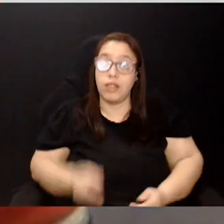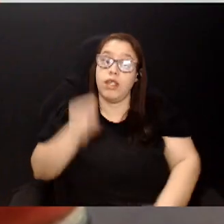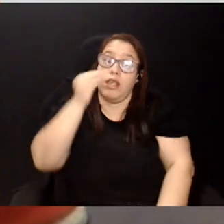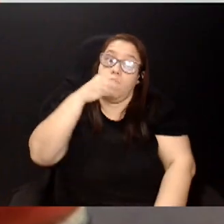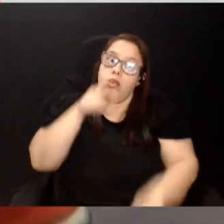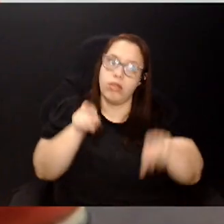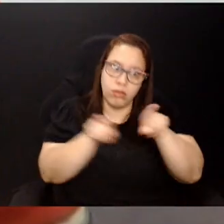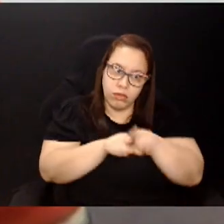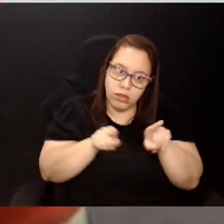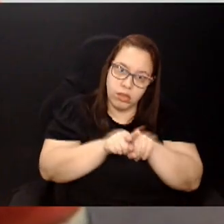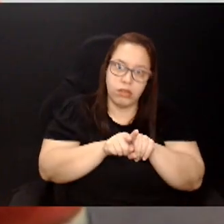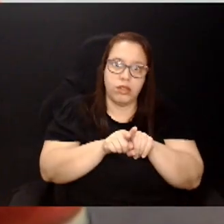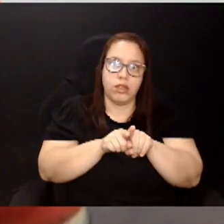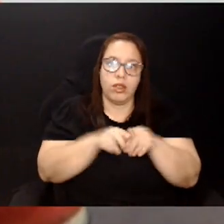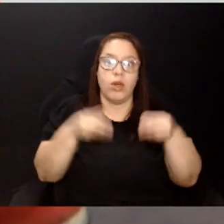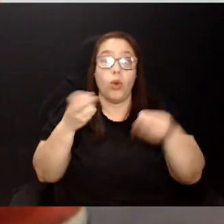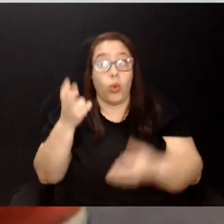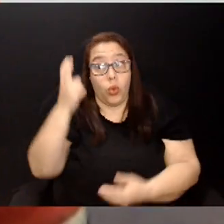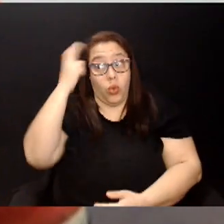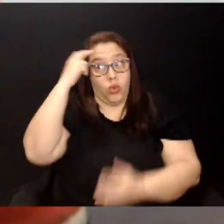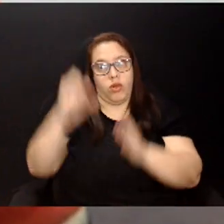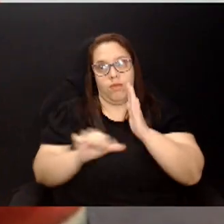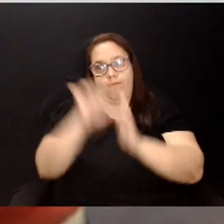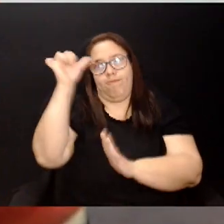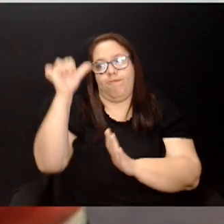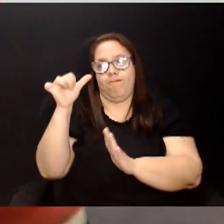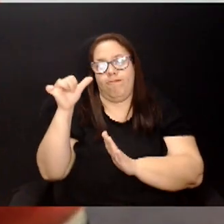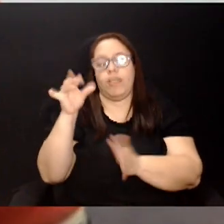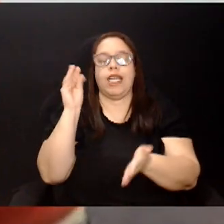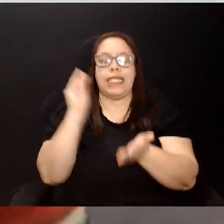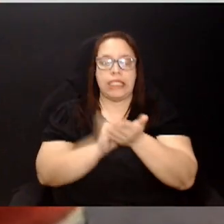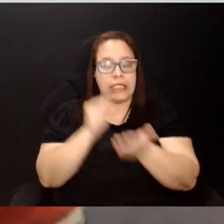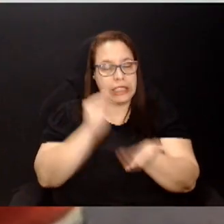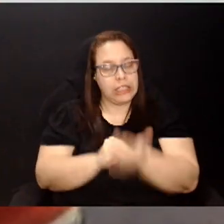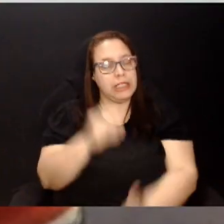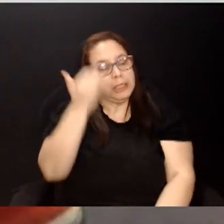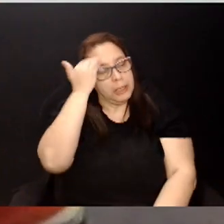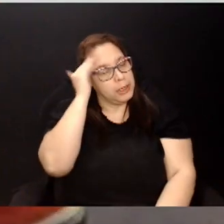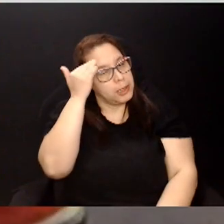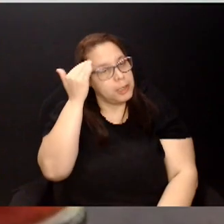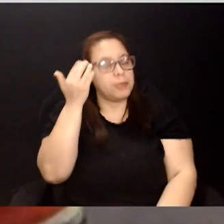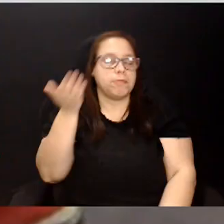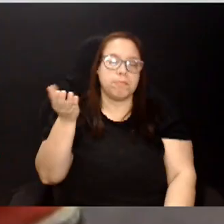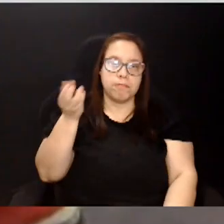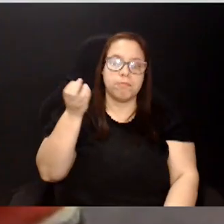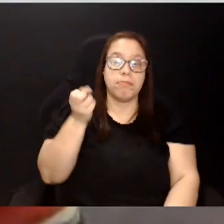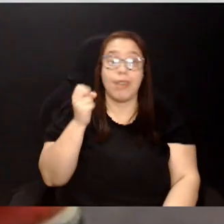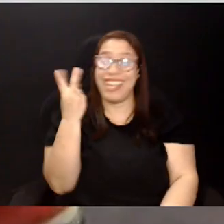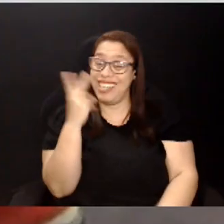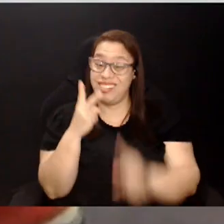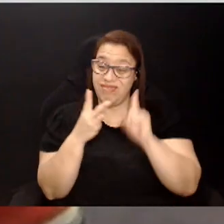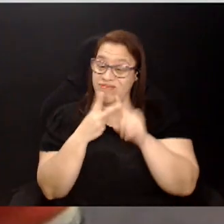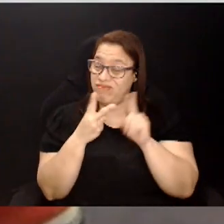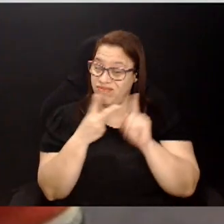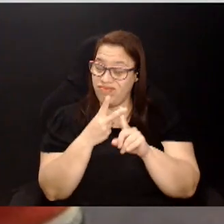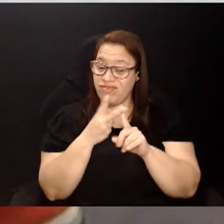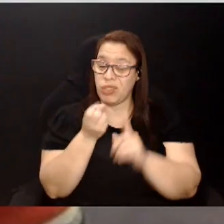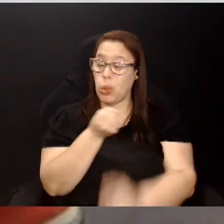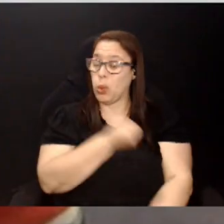a questão é cultural, primeiramente, a falta de entendimento, de compreensão. A segunda, número ainda